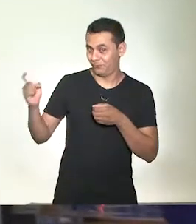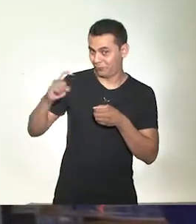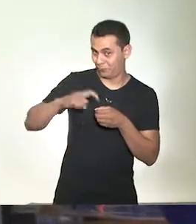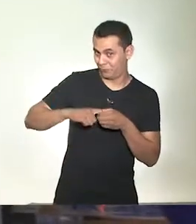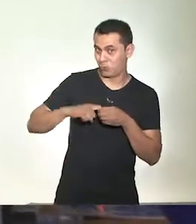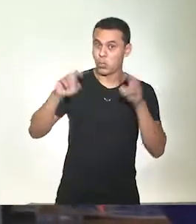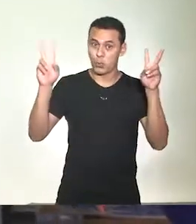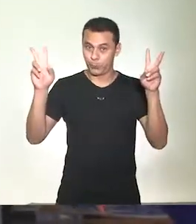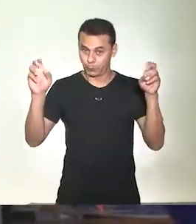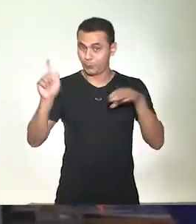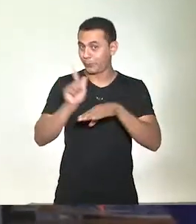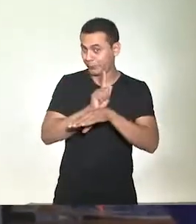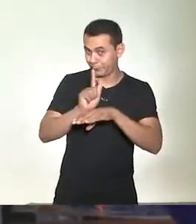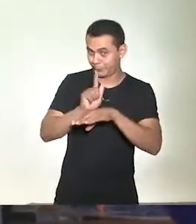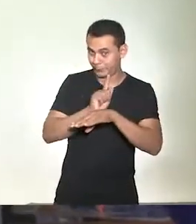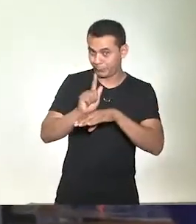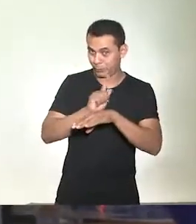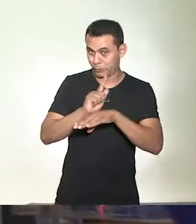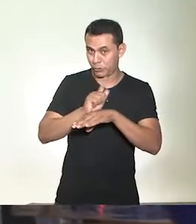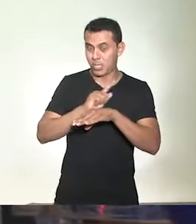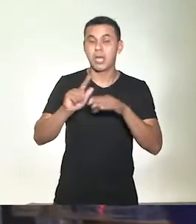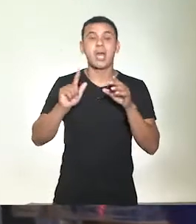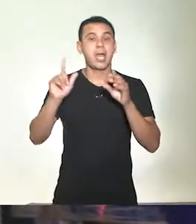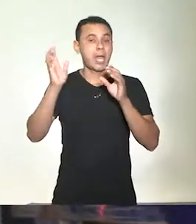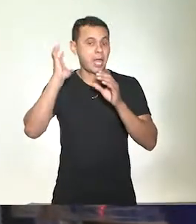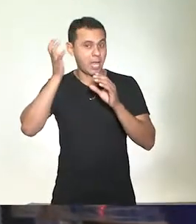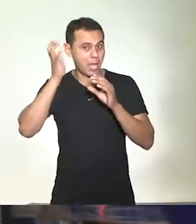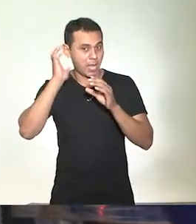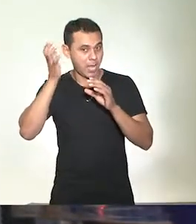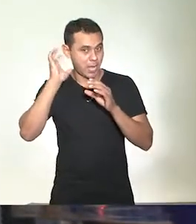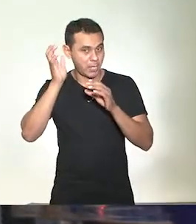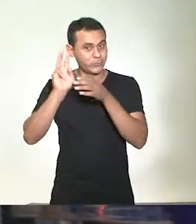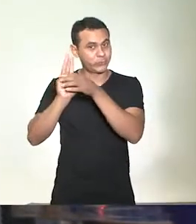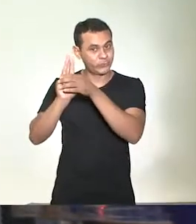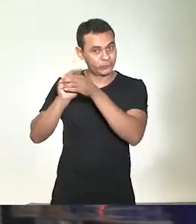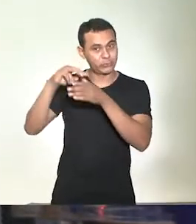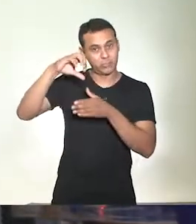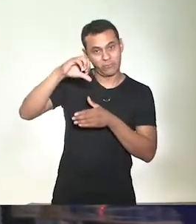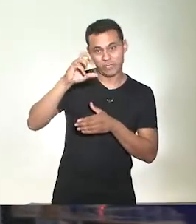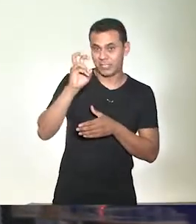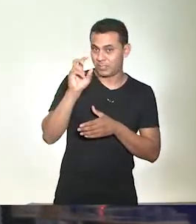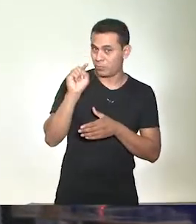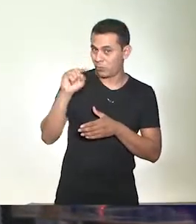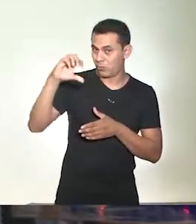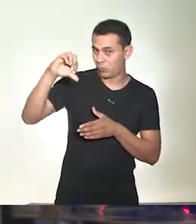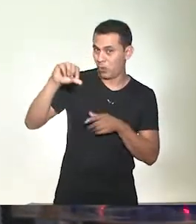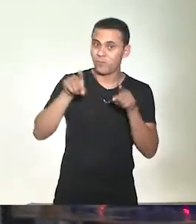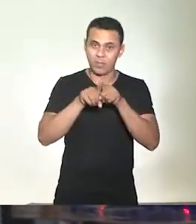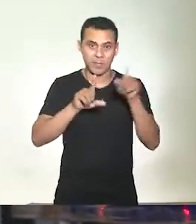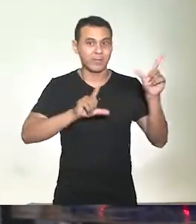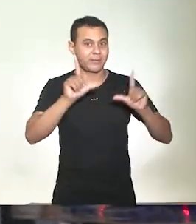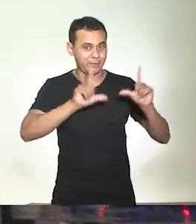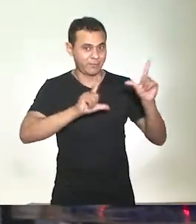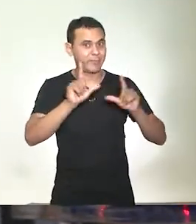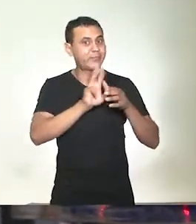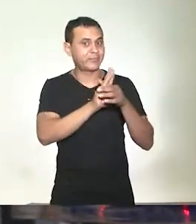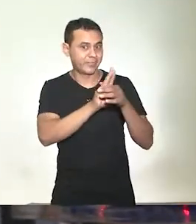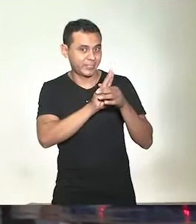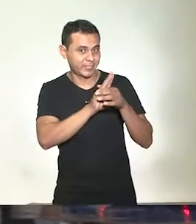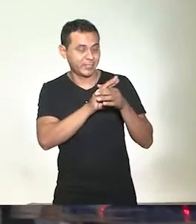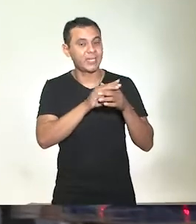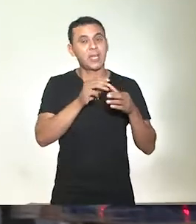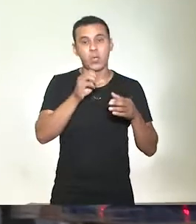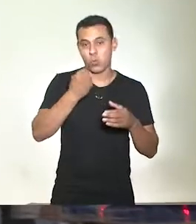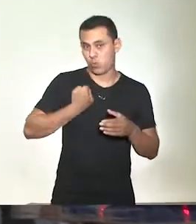voltamos com o assunto é gestão transmitido pela Rádio Universitária 95.9 pela TV